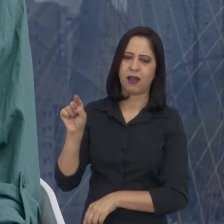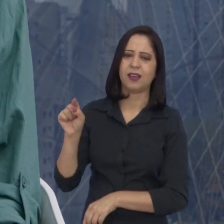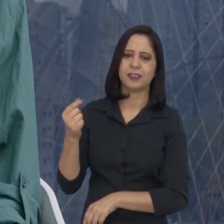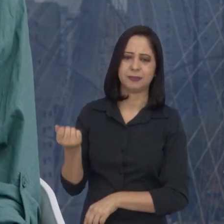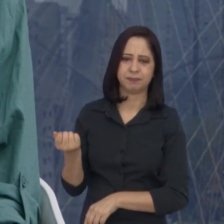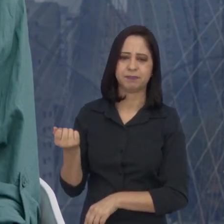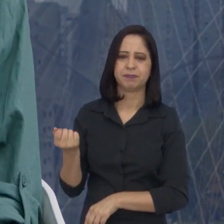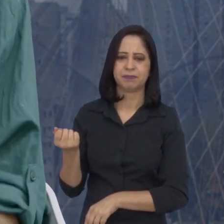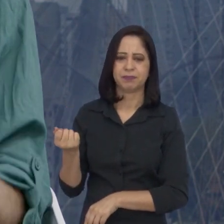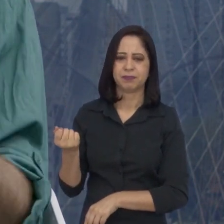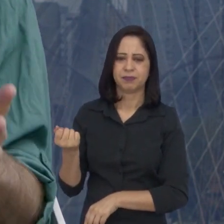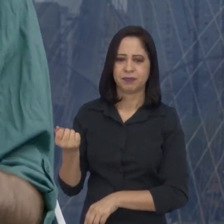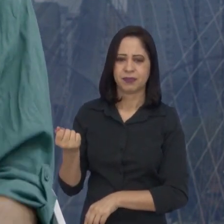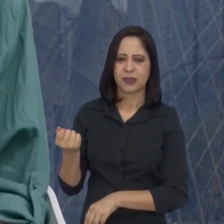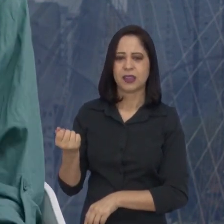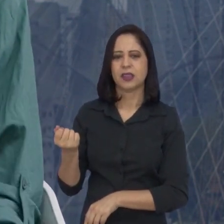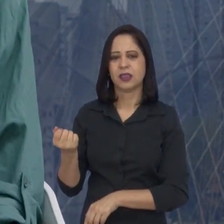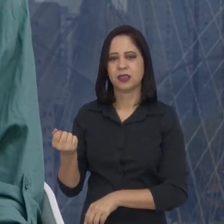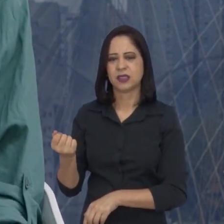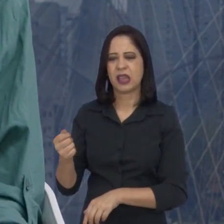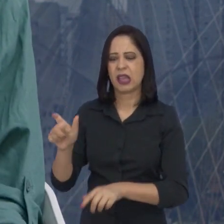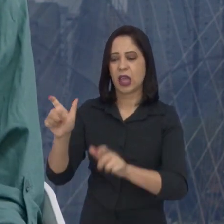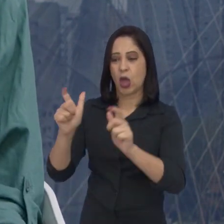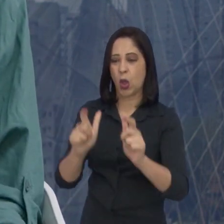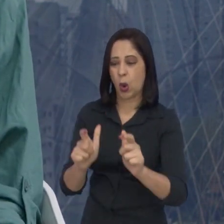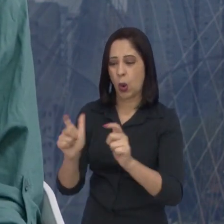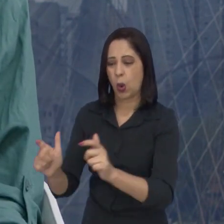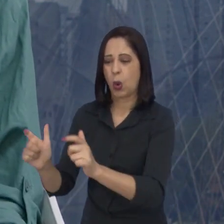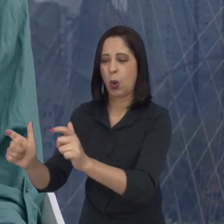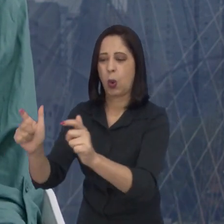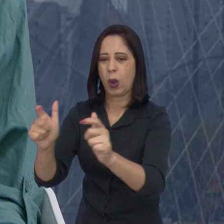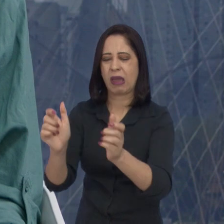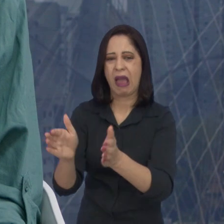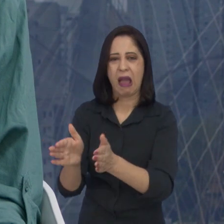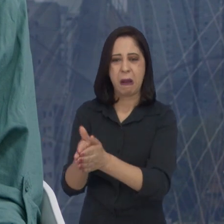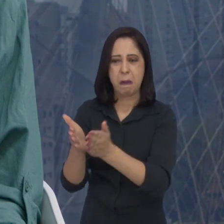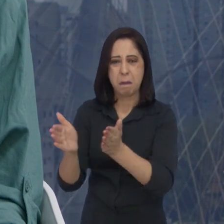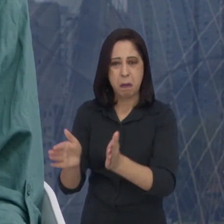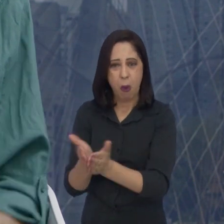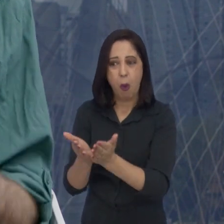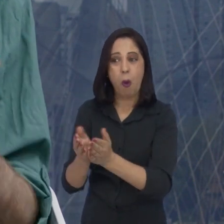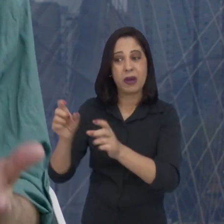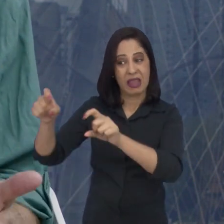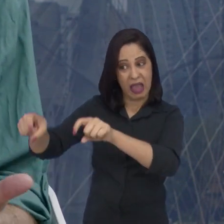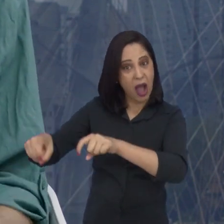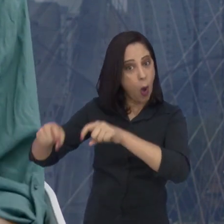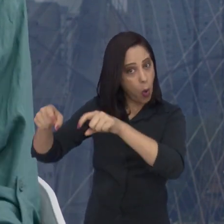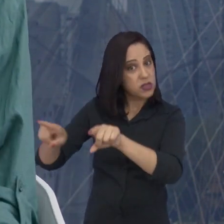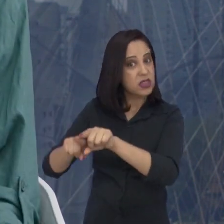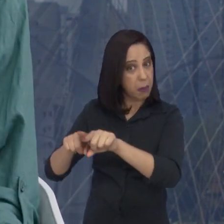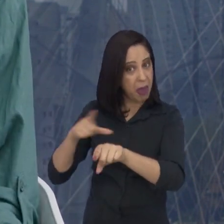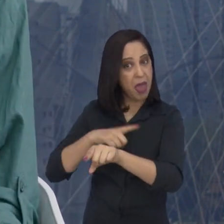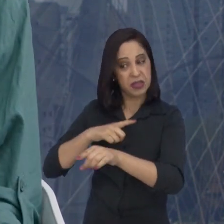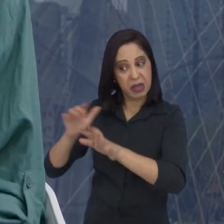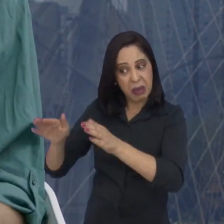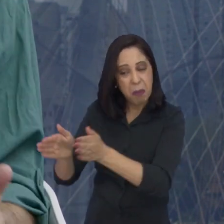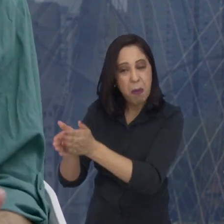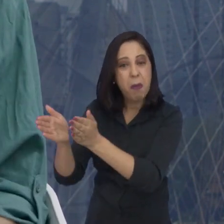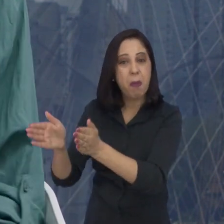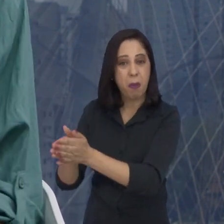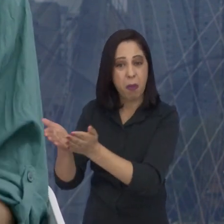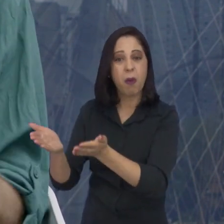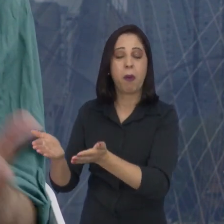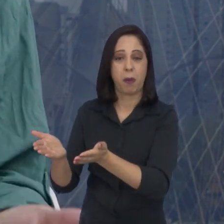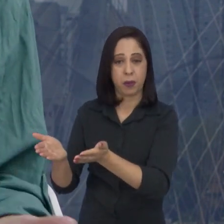de vários bolsões de pobreza em áreas não urbanas no Brasil, mas mais especificamente quando a gente vai